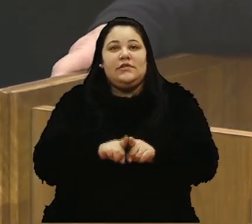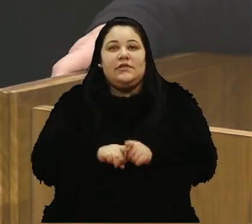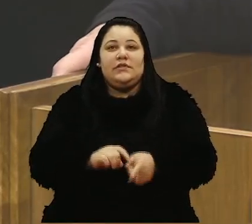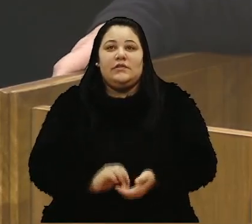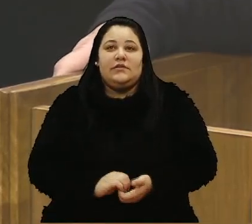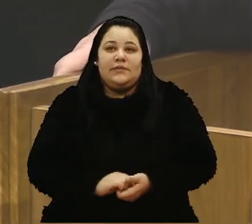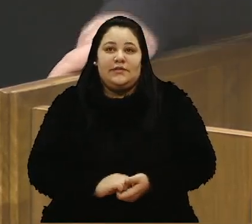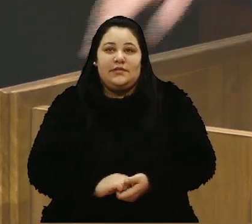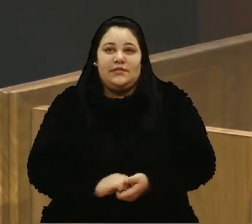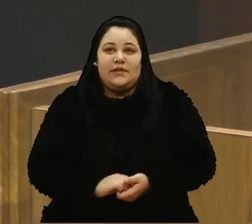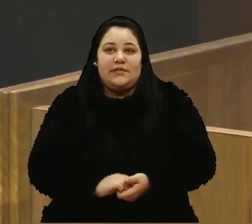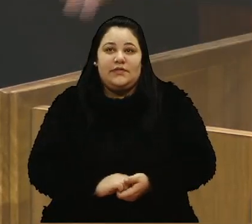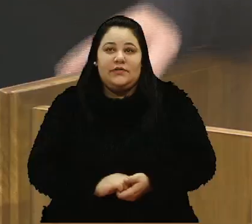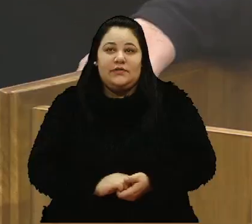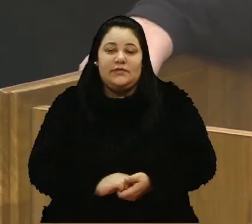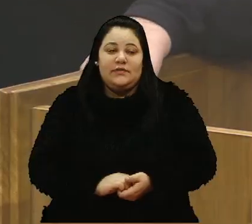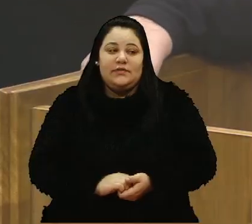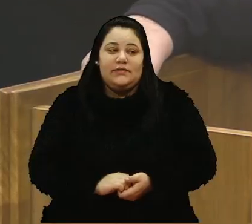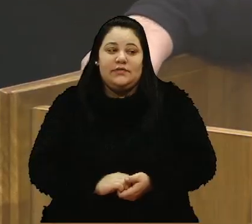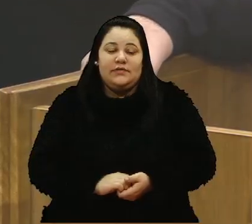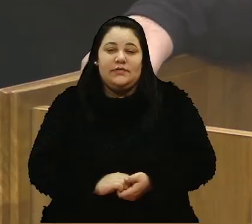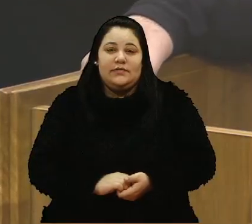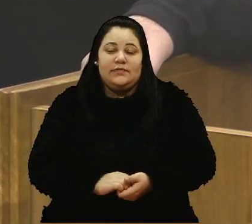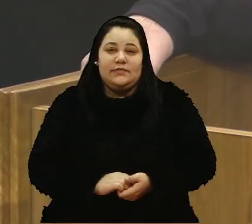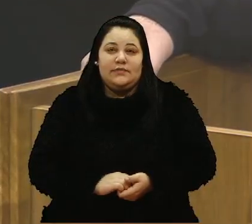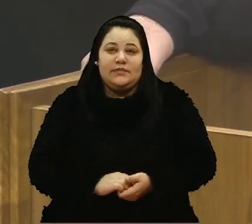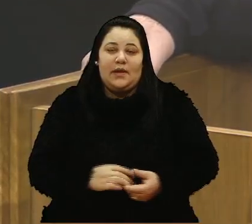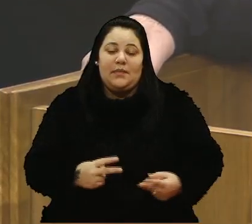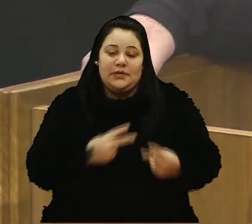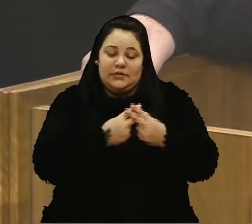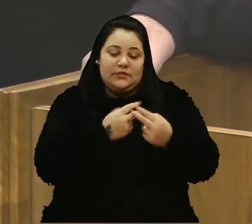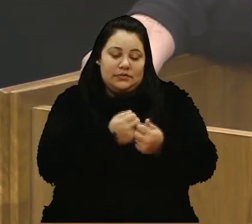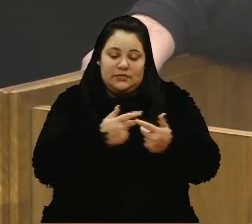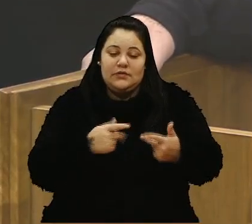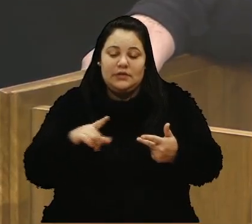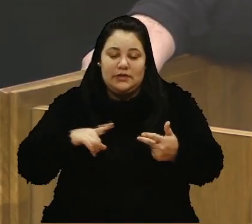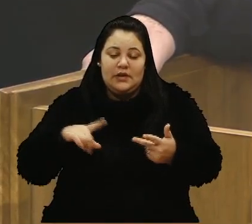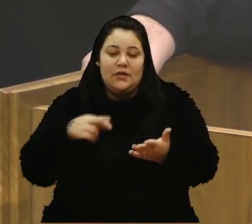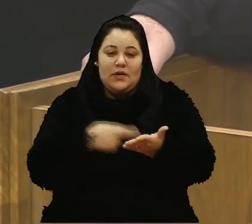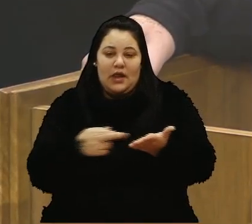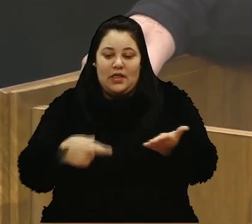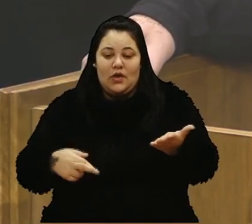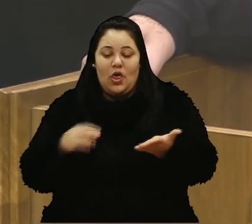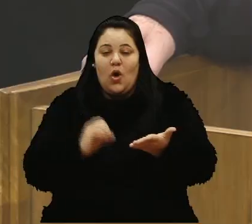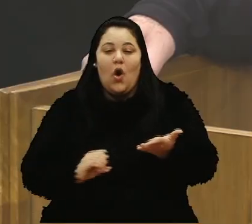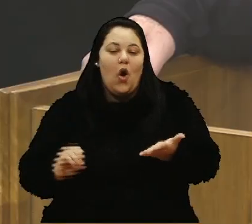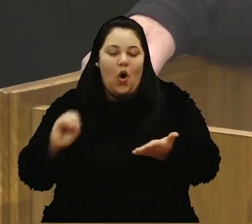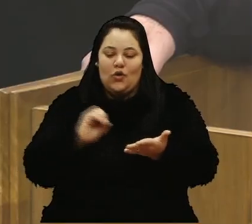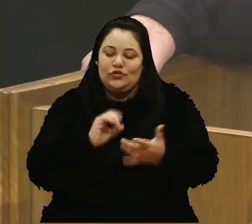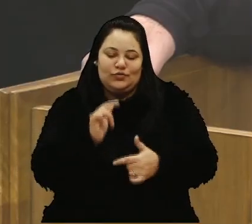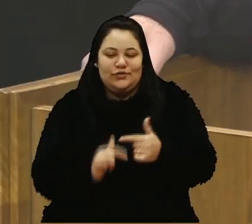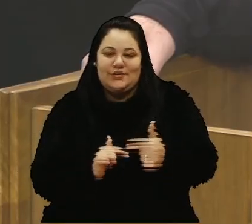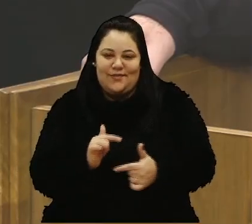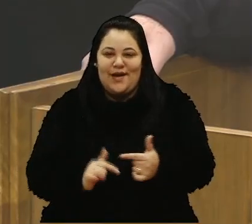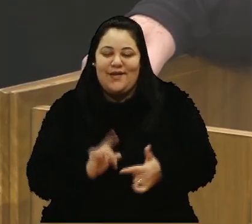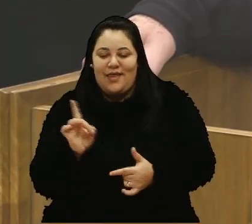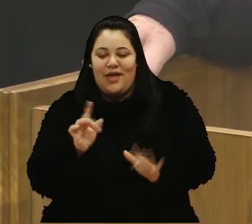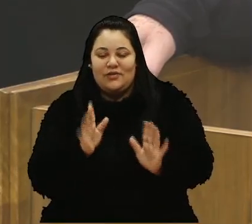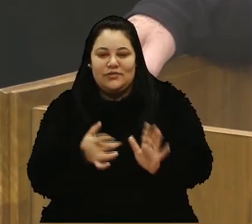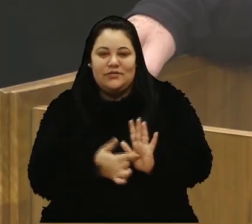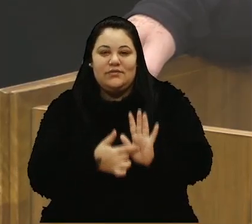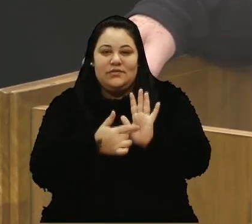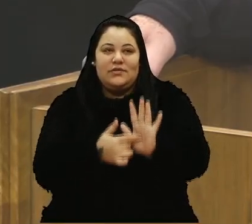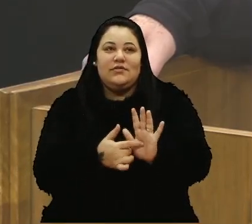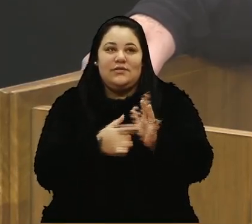com passagens ou com prisão ordenada e coisa assim, né? Então, tem um relatório fantástico, né, do trabalho, foi apresentado lá